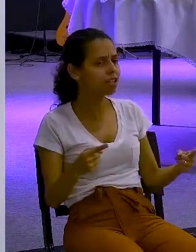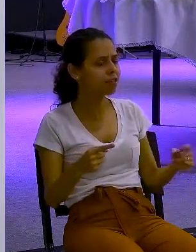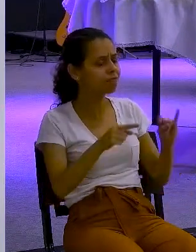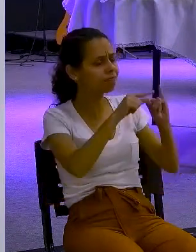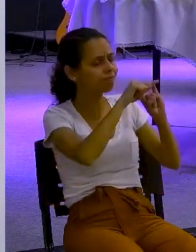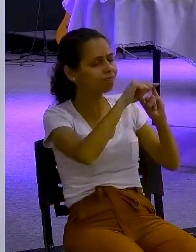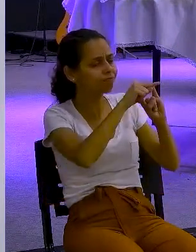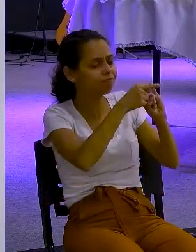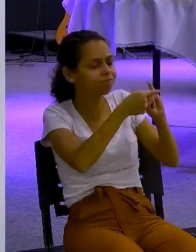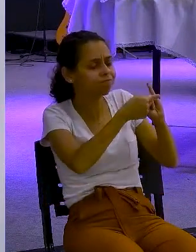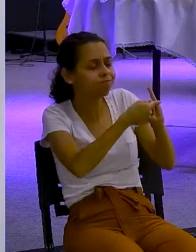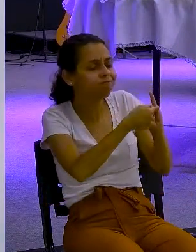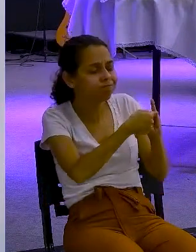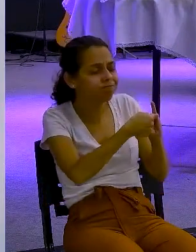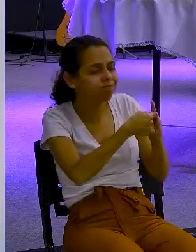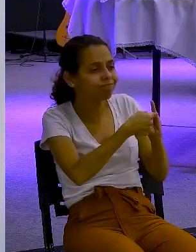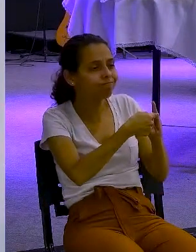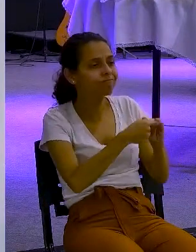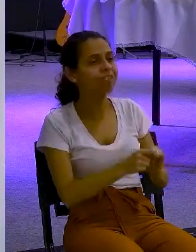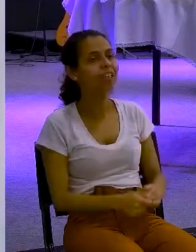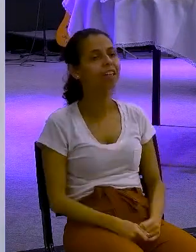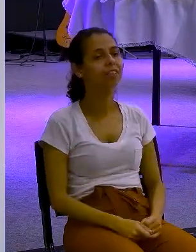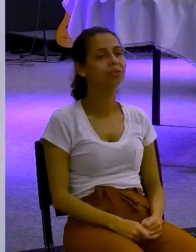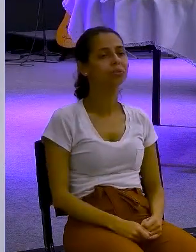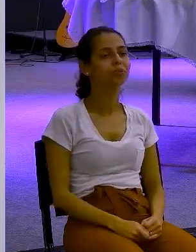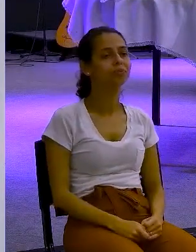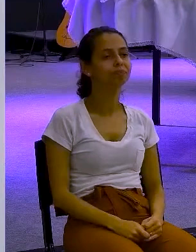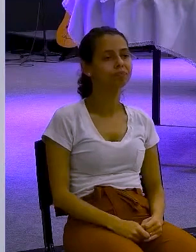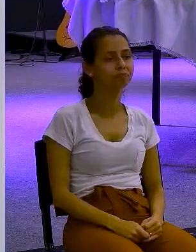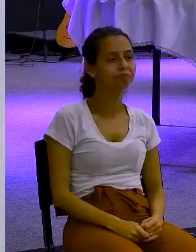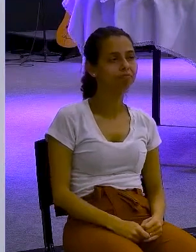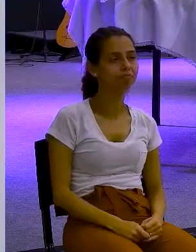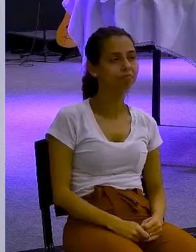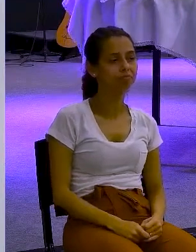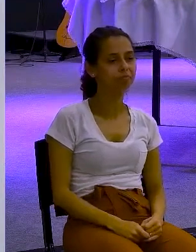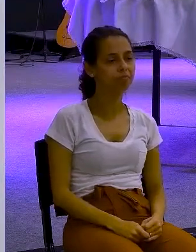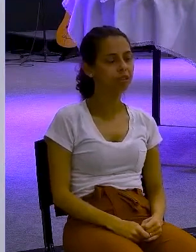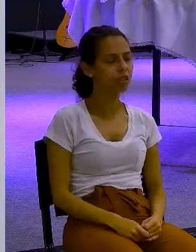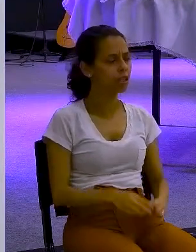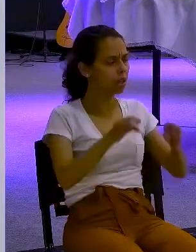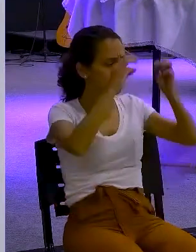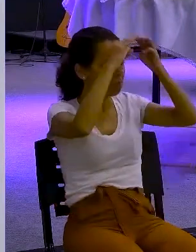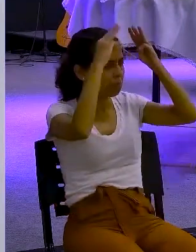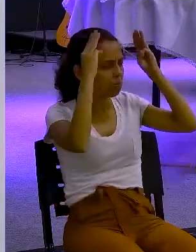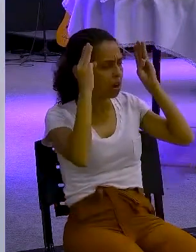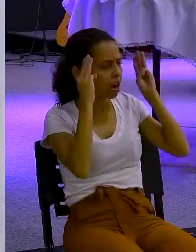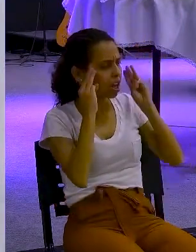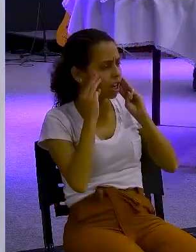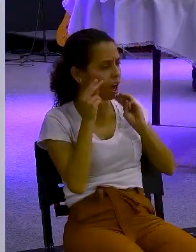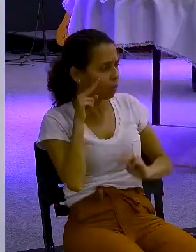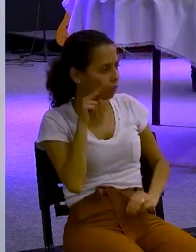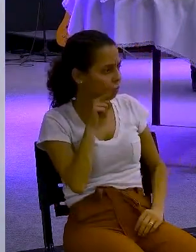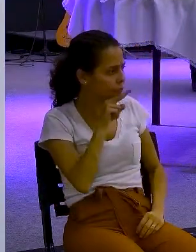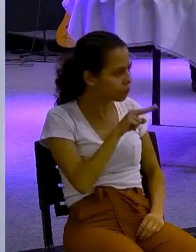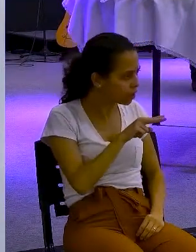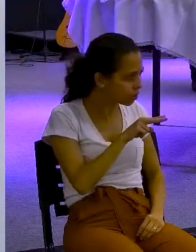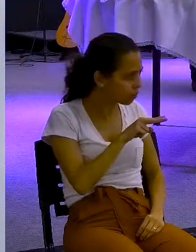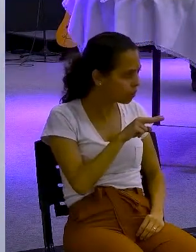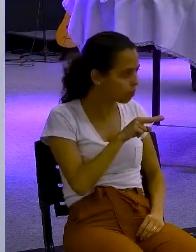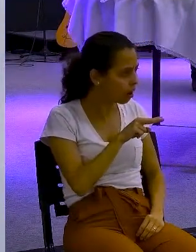Talvez a iniciativa de Maria fosse justamente ver aquilo que o anjo havia anunciado. Porque se de fato for